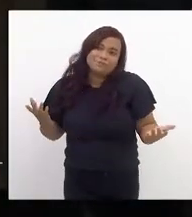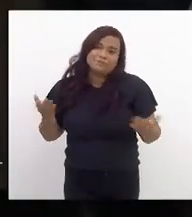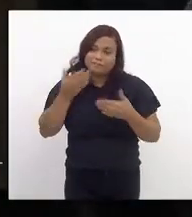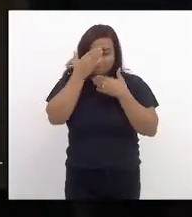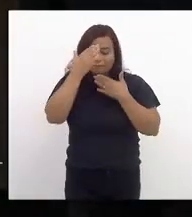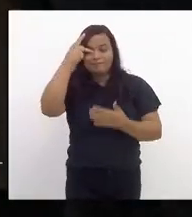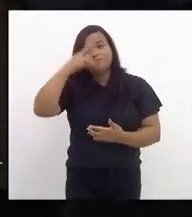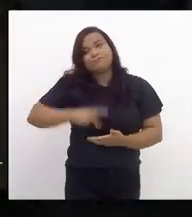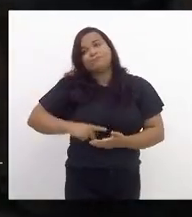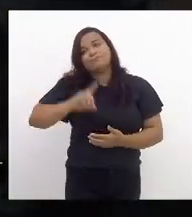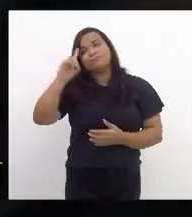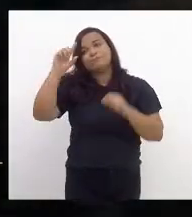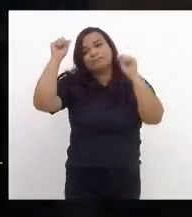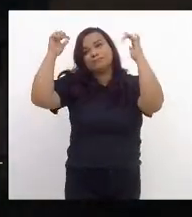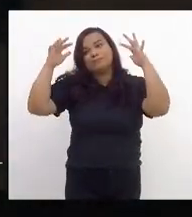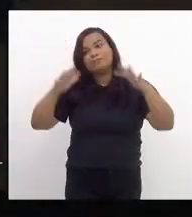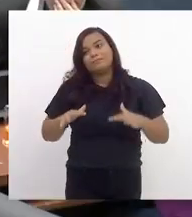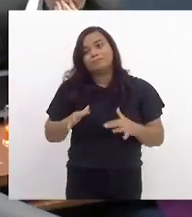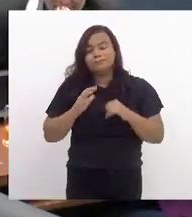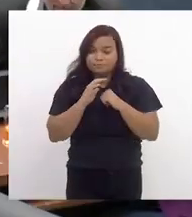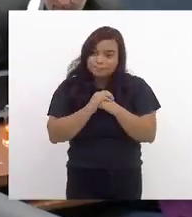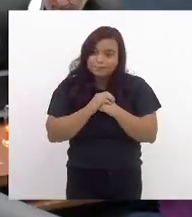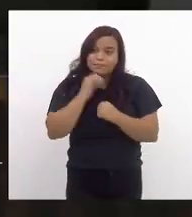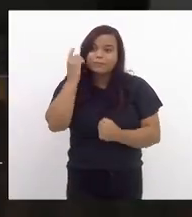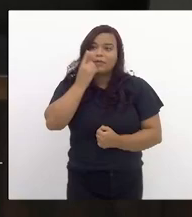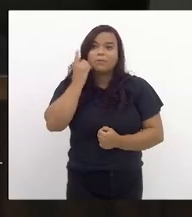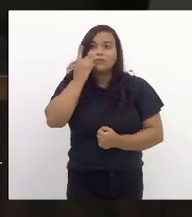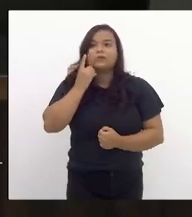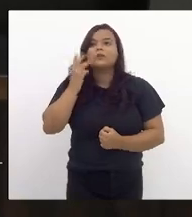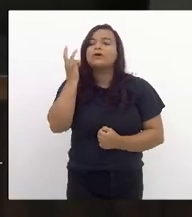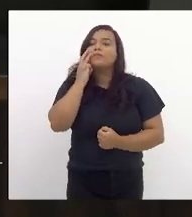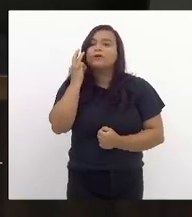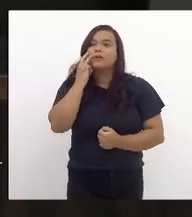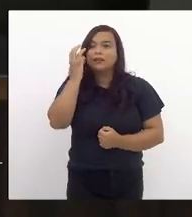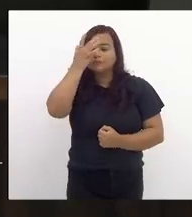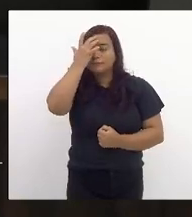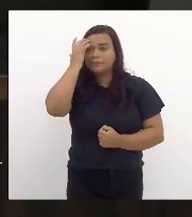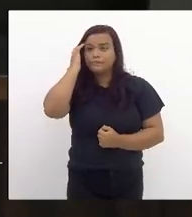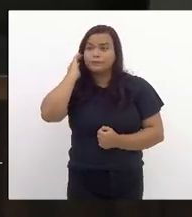senhor presidente, que Deus nos abençoe. Amém. Deputado Valdé Carneiro.